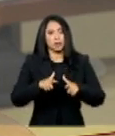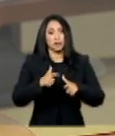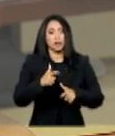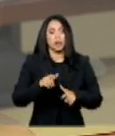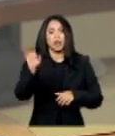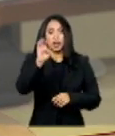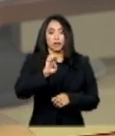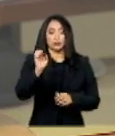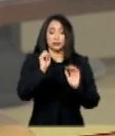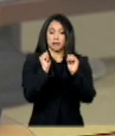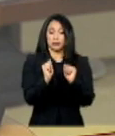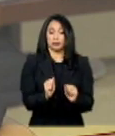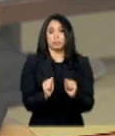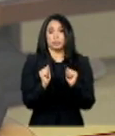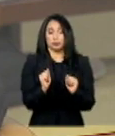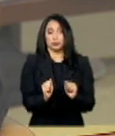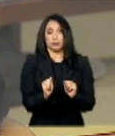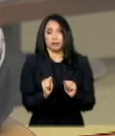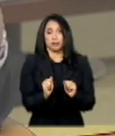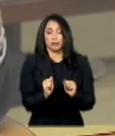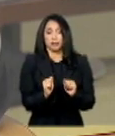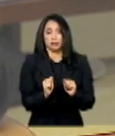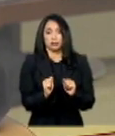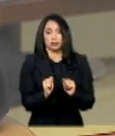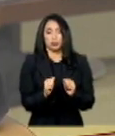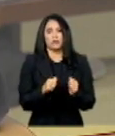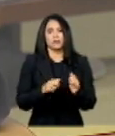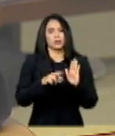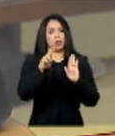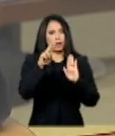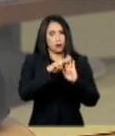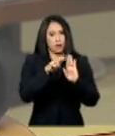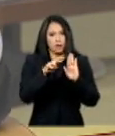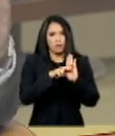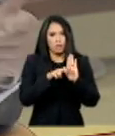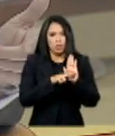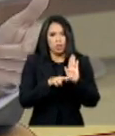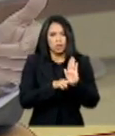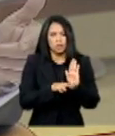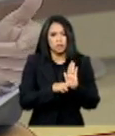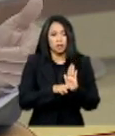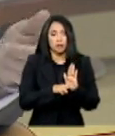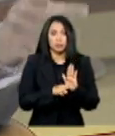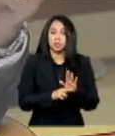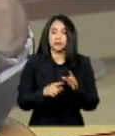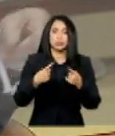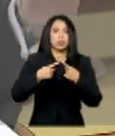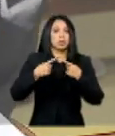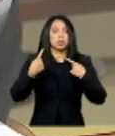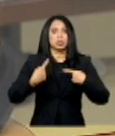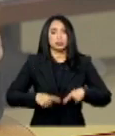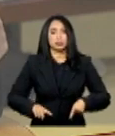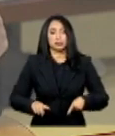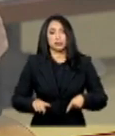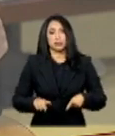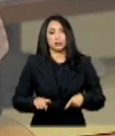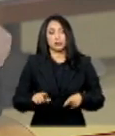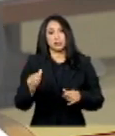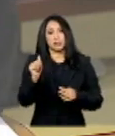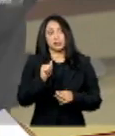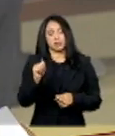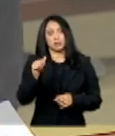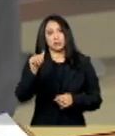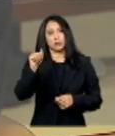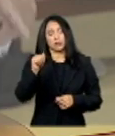olhando é expedido normas é descumprindo as competências da agência reguladora